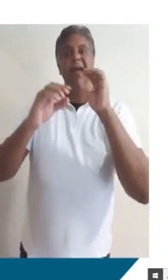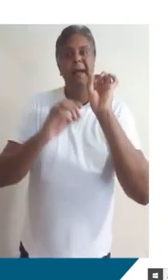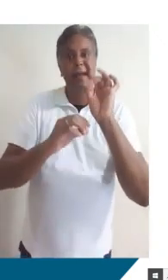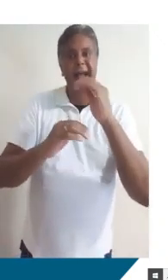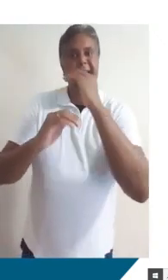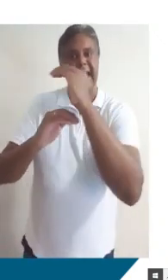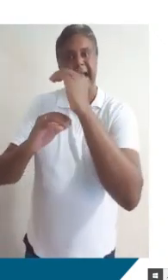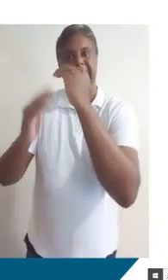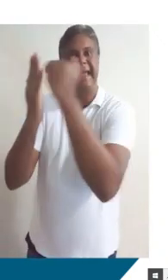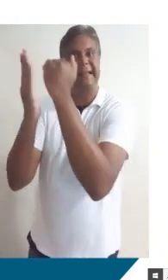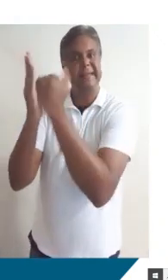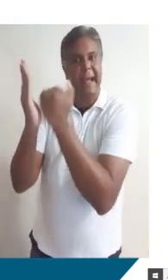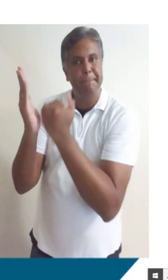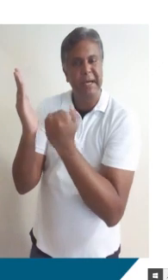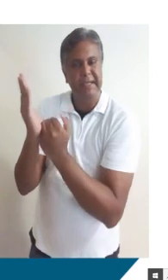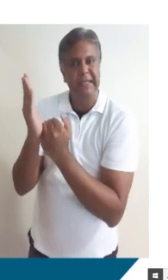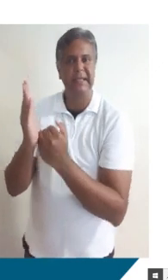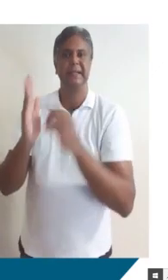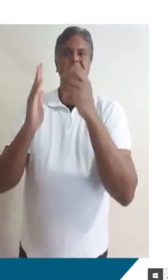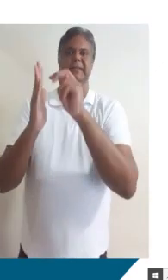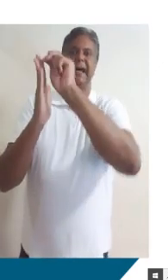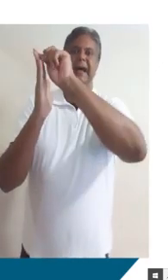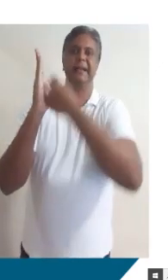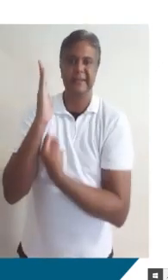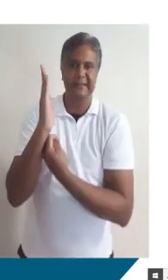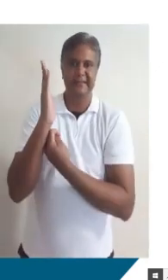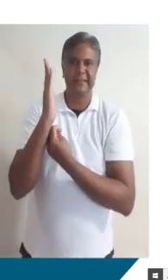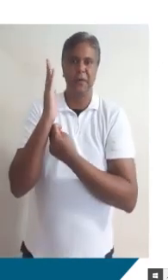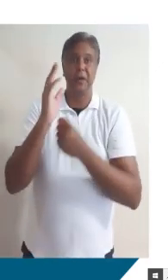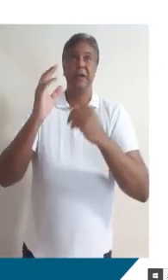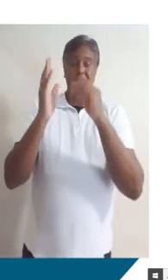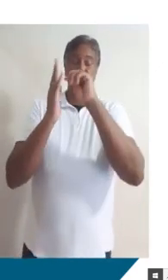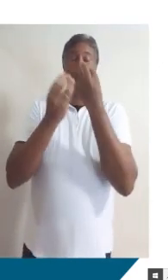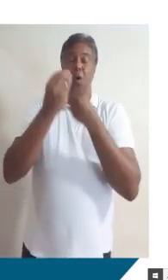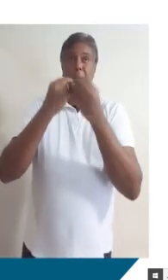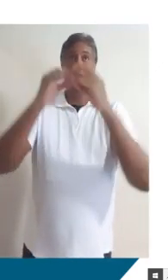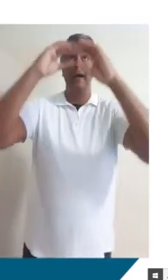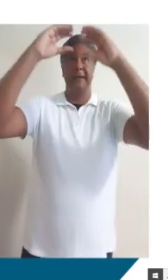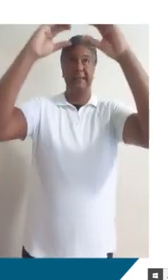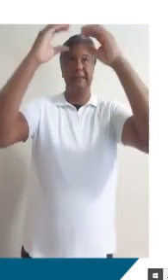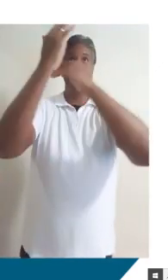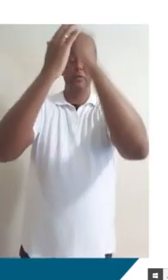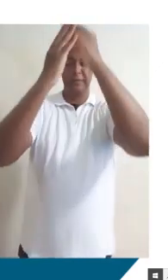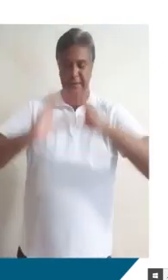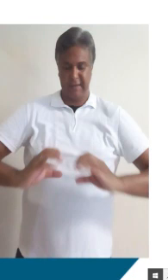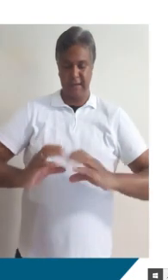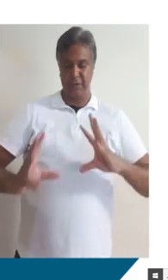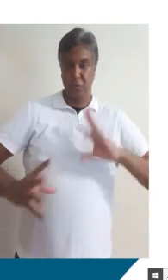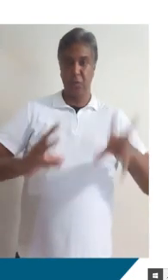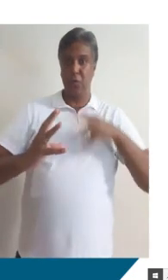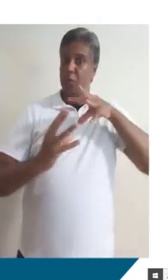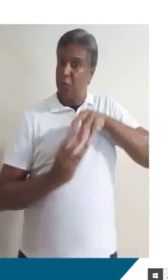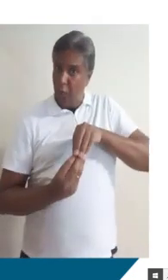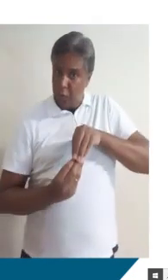são aqueles 2 ou 3 parágrafos situados entre a introdução e conclusão que desenvolvem o quê? As ideias presentes na